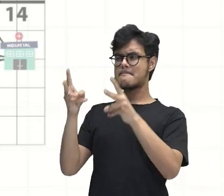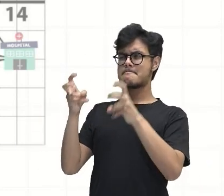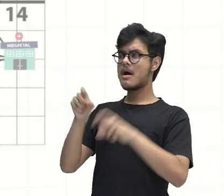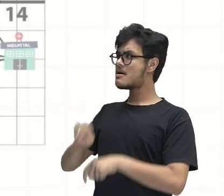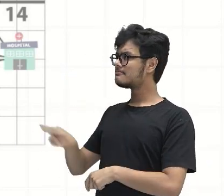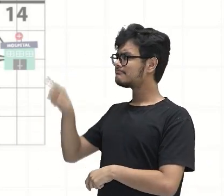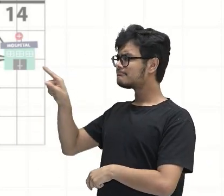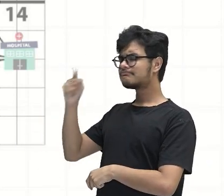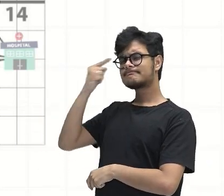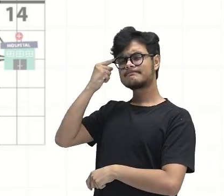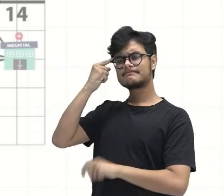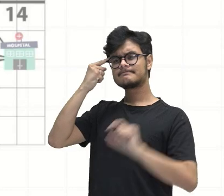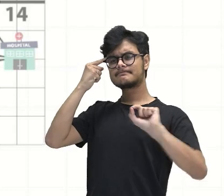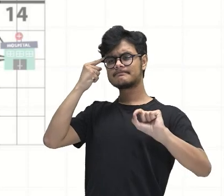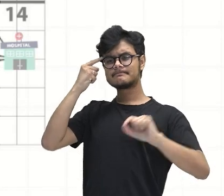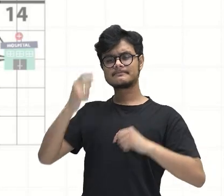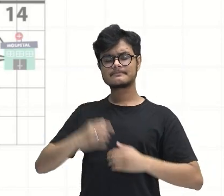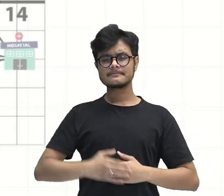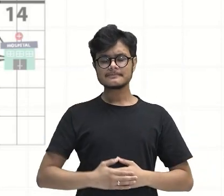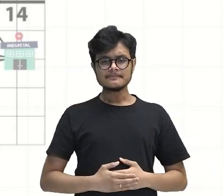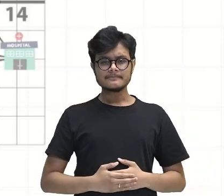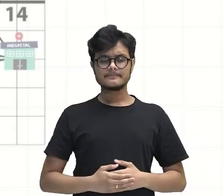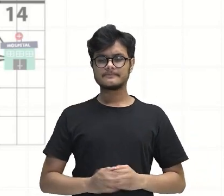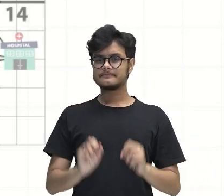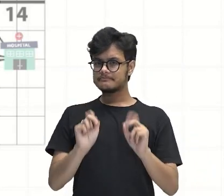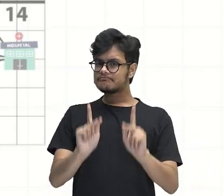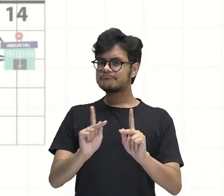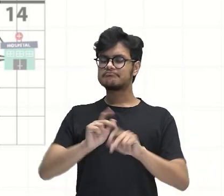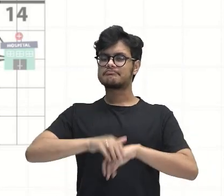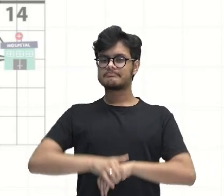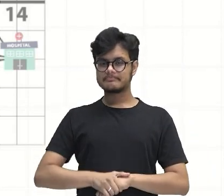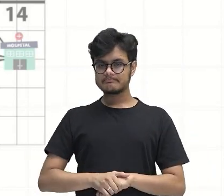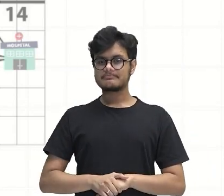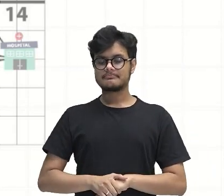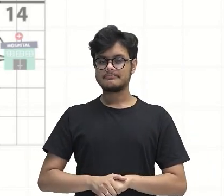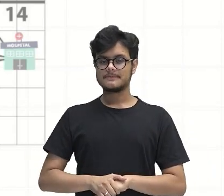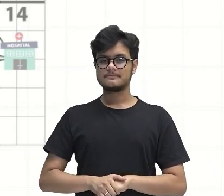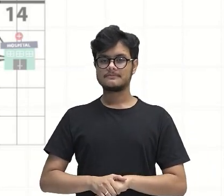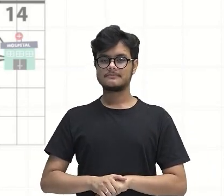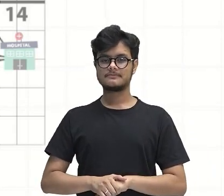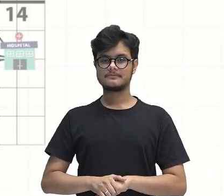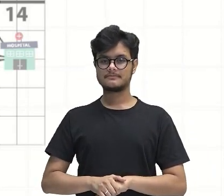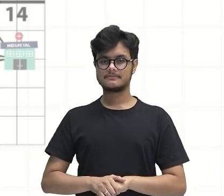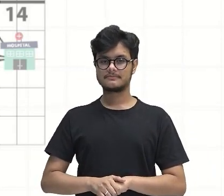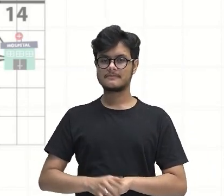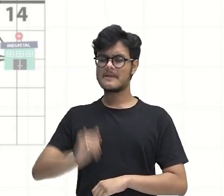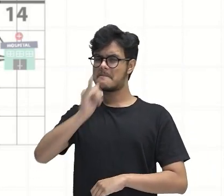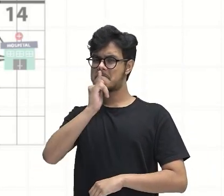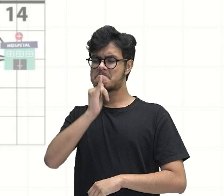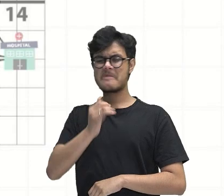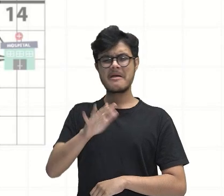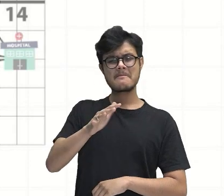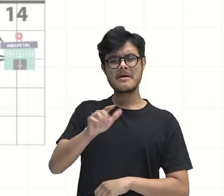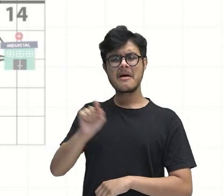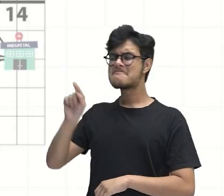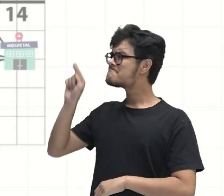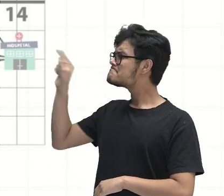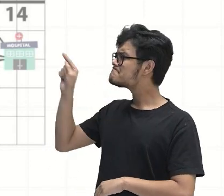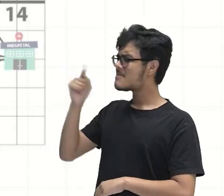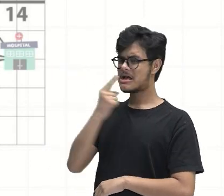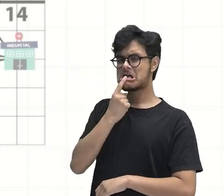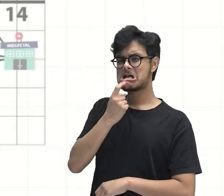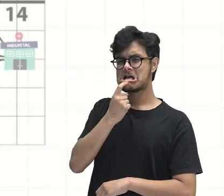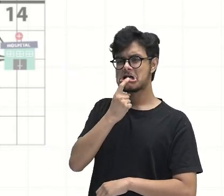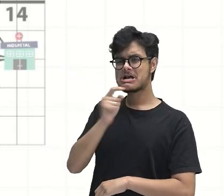aqui pensando e falar assim, a metade, então um ponto, seria mais ou menos aqui, né?